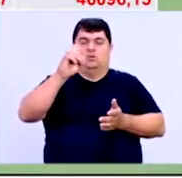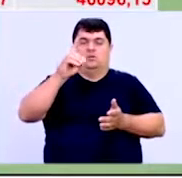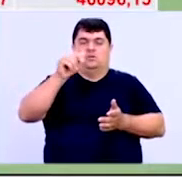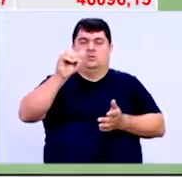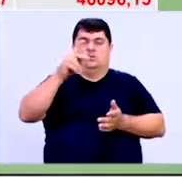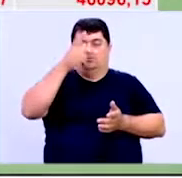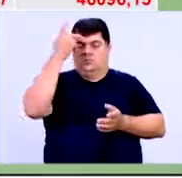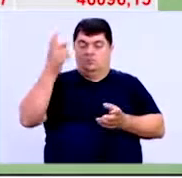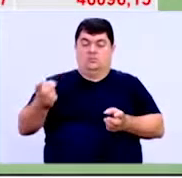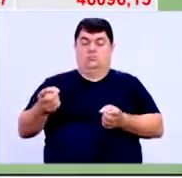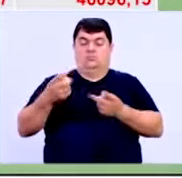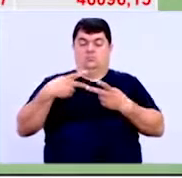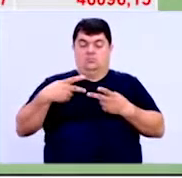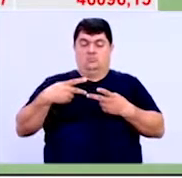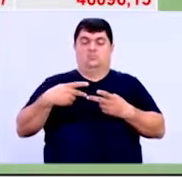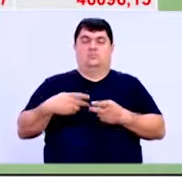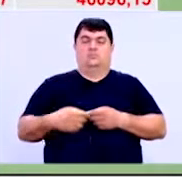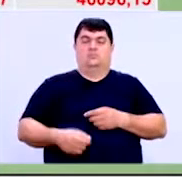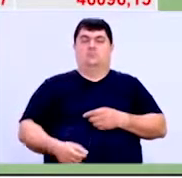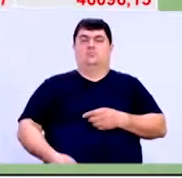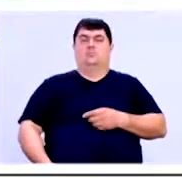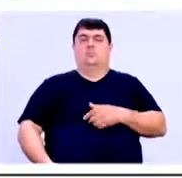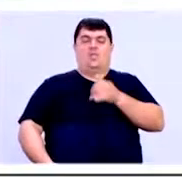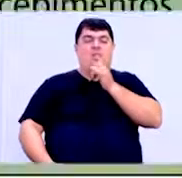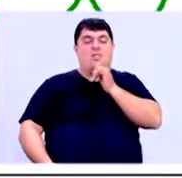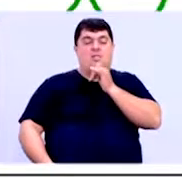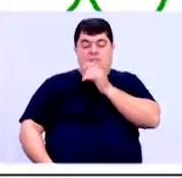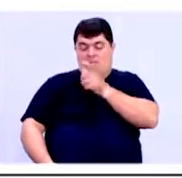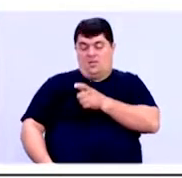juros. Pessoal, esse exemplo,